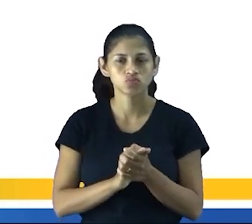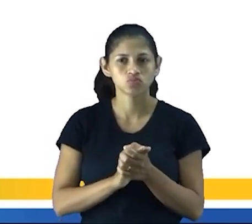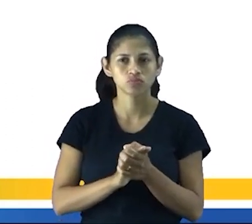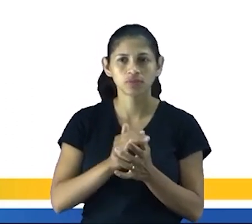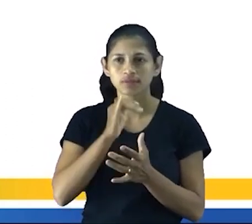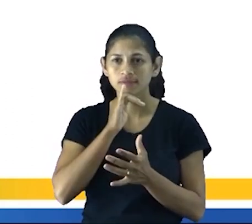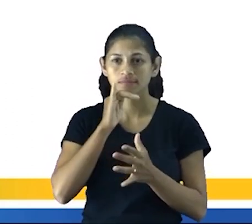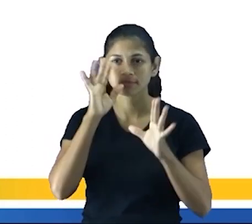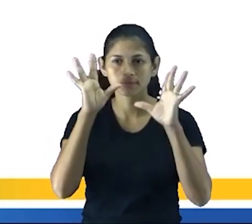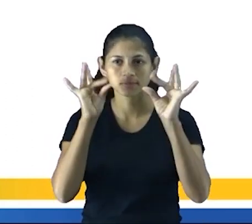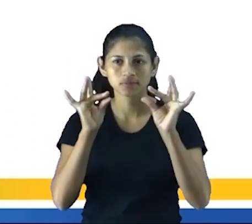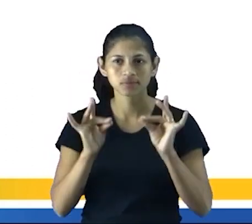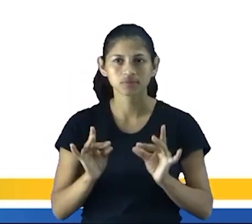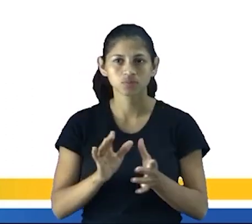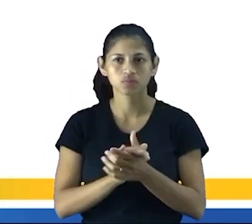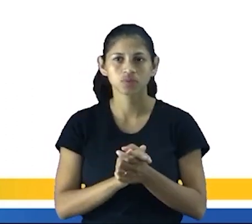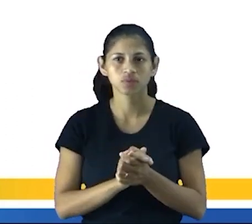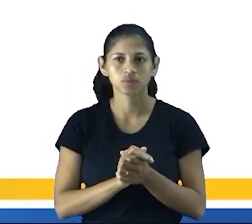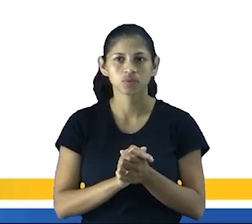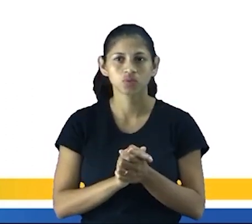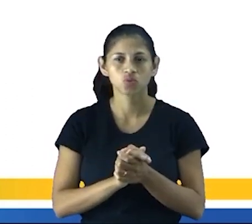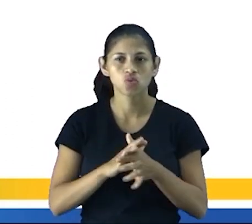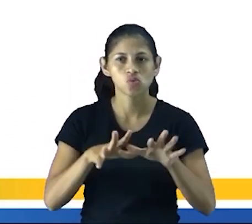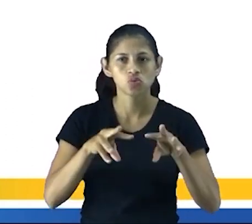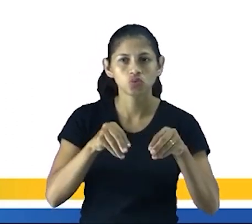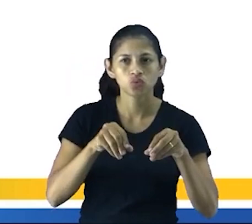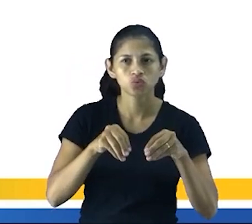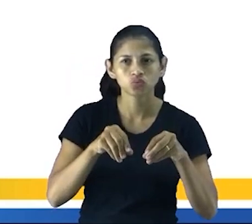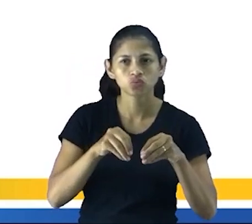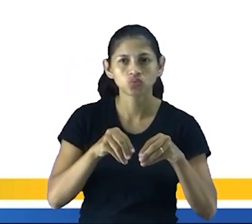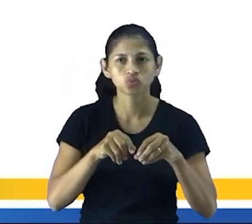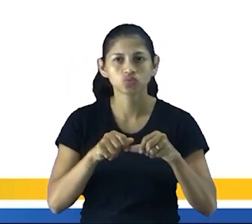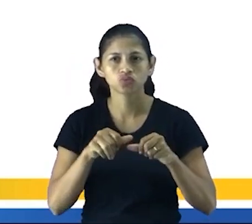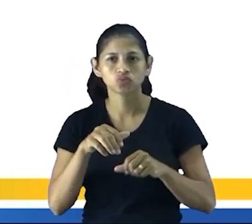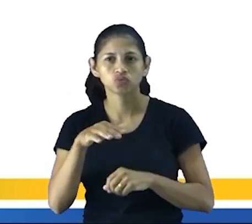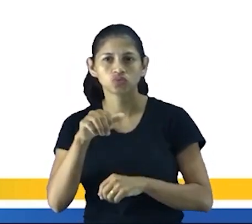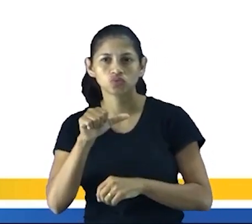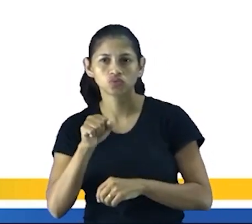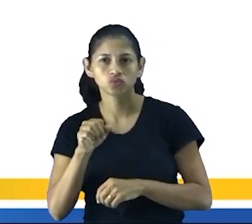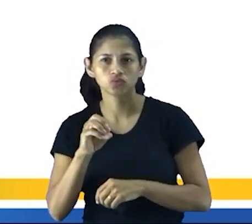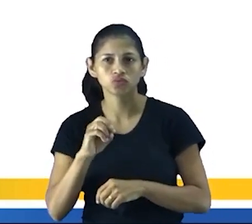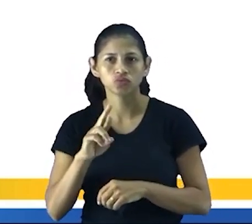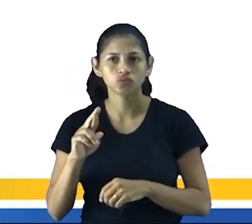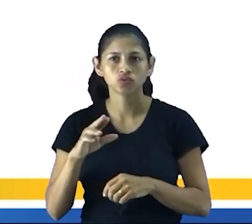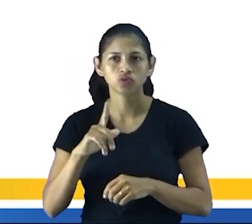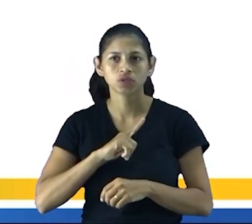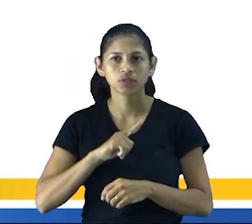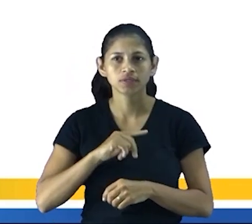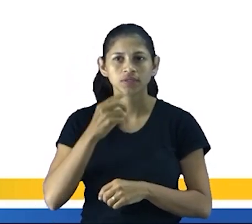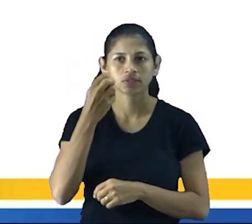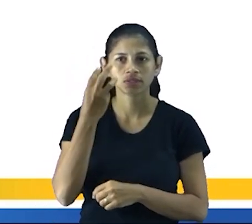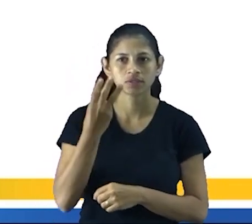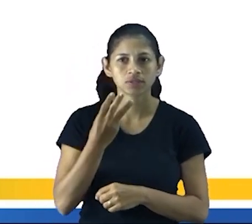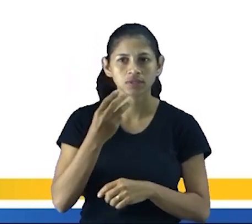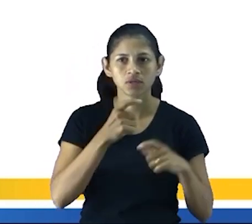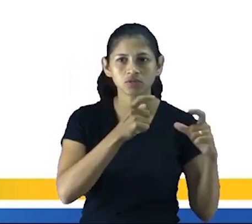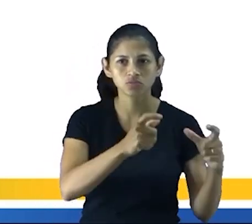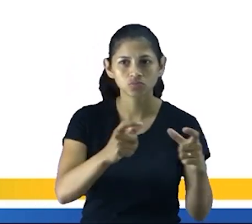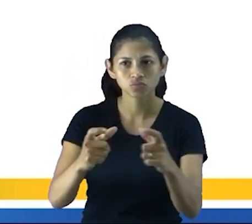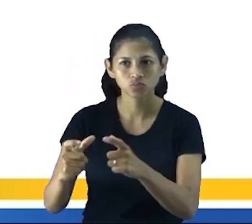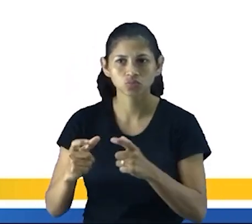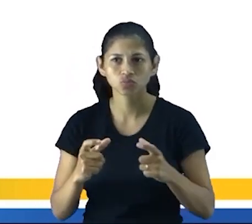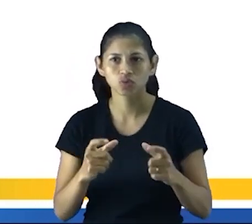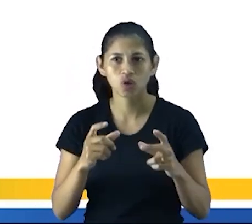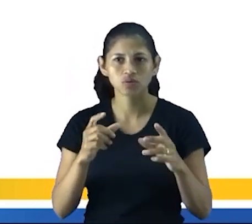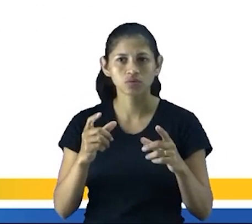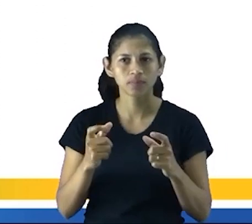forma impessoal. As terras do Sr. Eustácio tinham 3 vilarejos pequenos, não mais